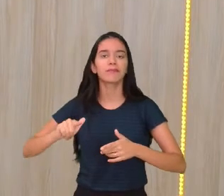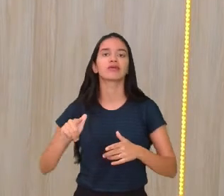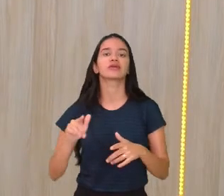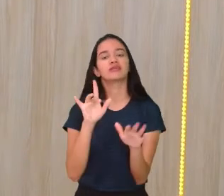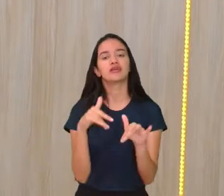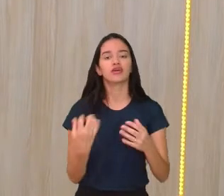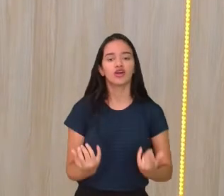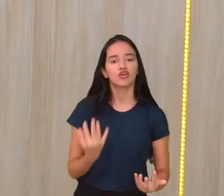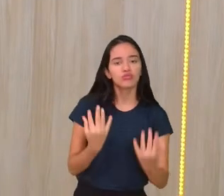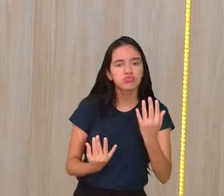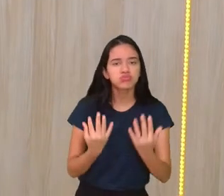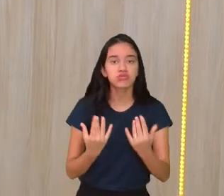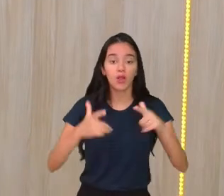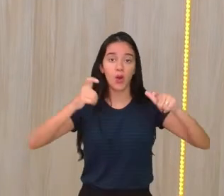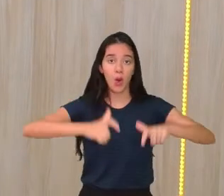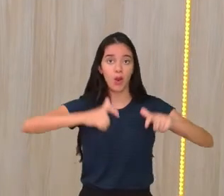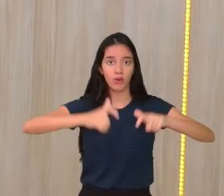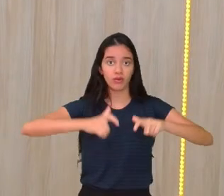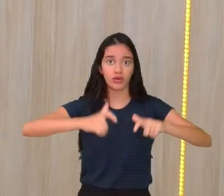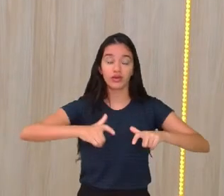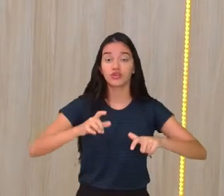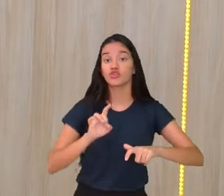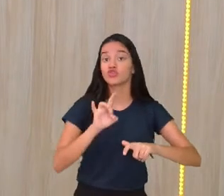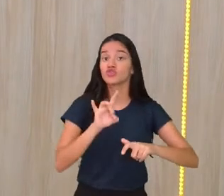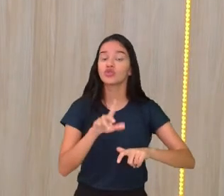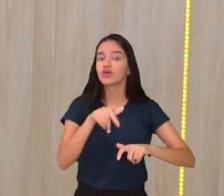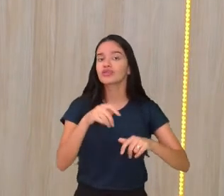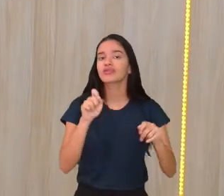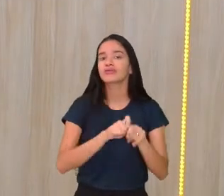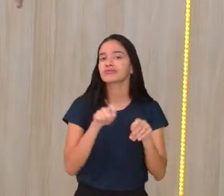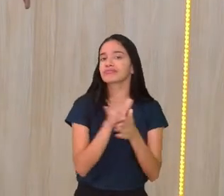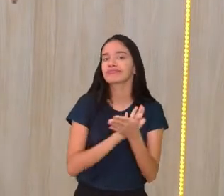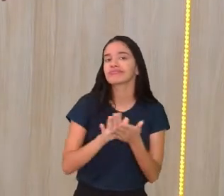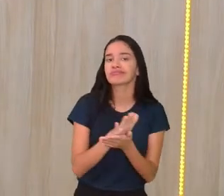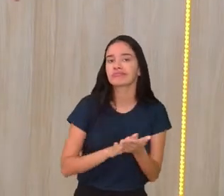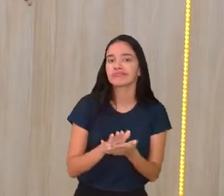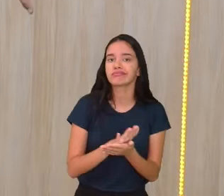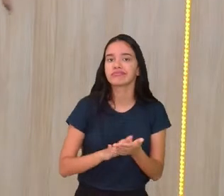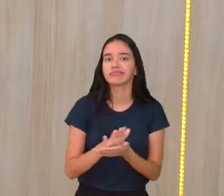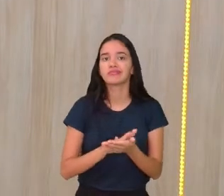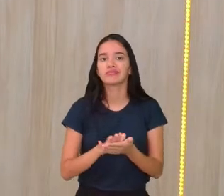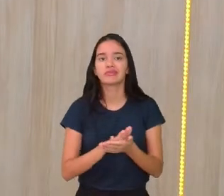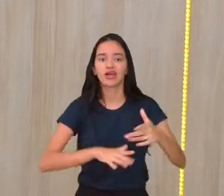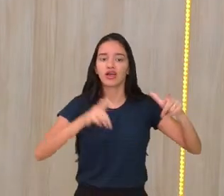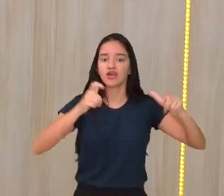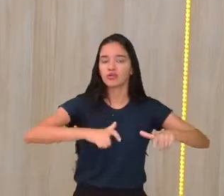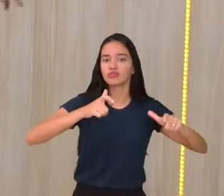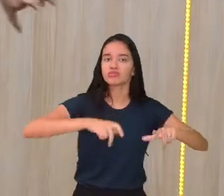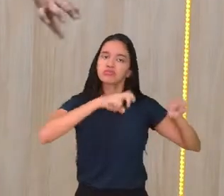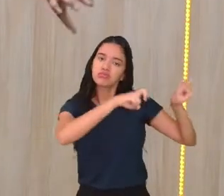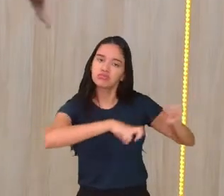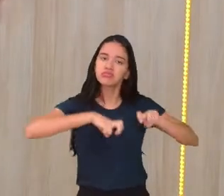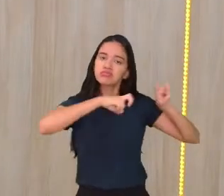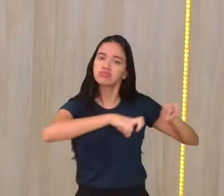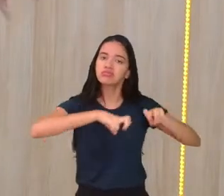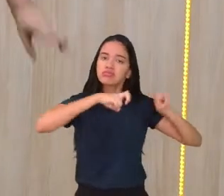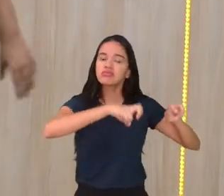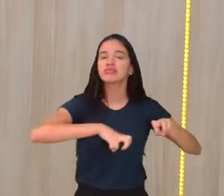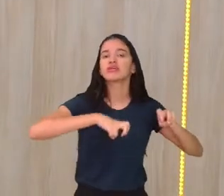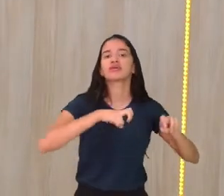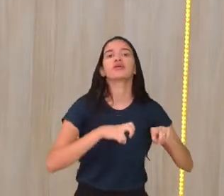da queimada ali daquele local. Só que não fez numa atividade, né, no setor agrícola, aquela